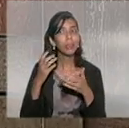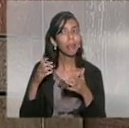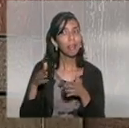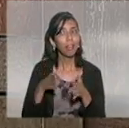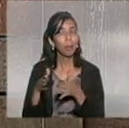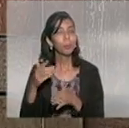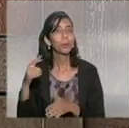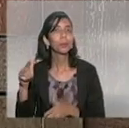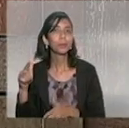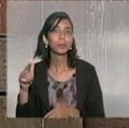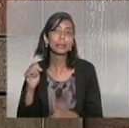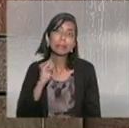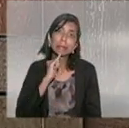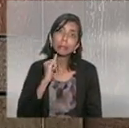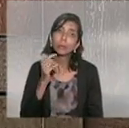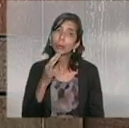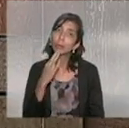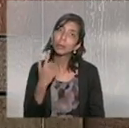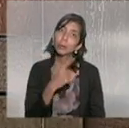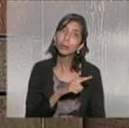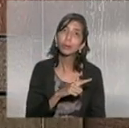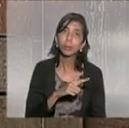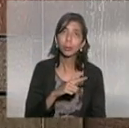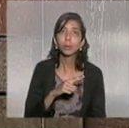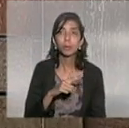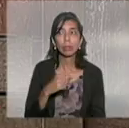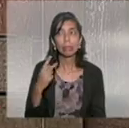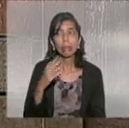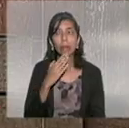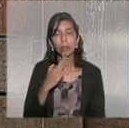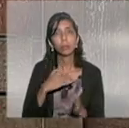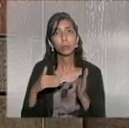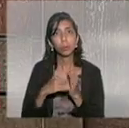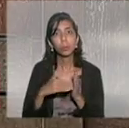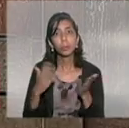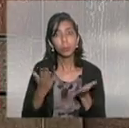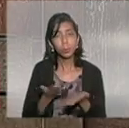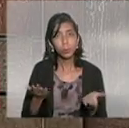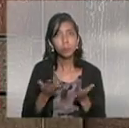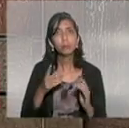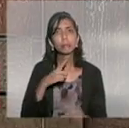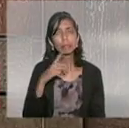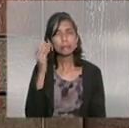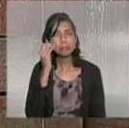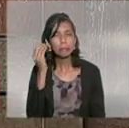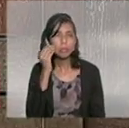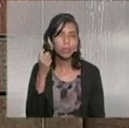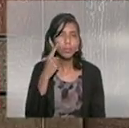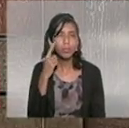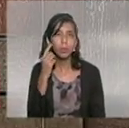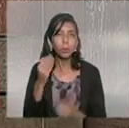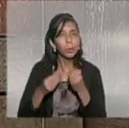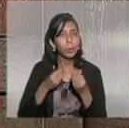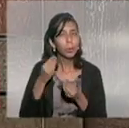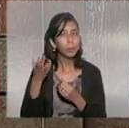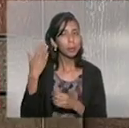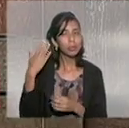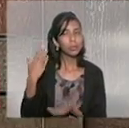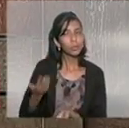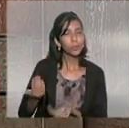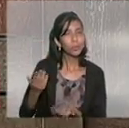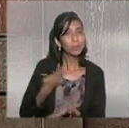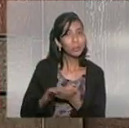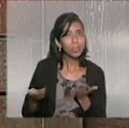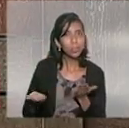por um outro caminho. Infelizmente eu não conhecia a outra, porque eu adoro conhecer tudo. Mas hoje em dia até tento resgatar um pouquinho da música da minha